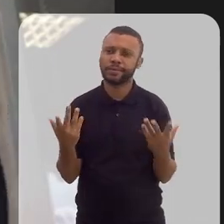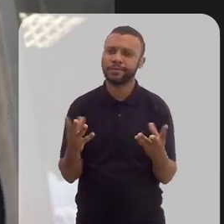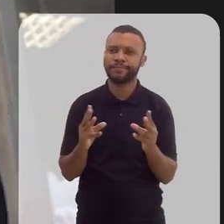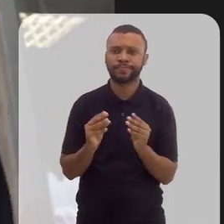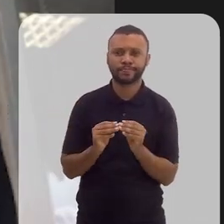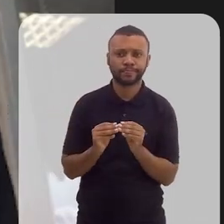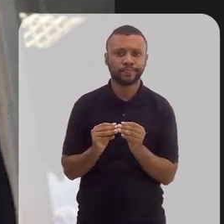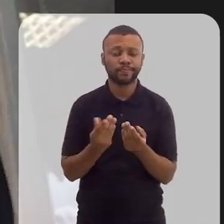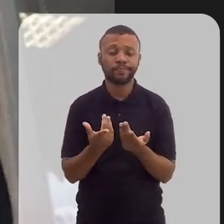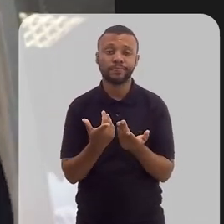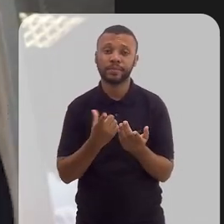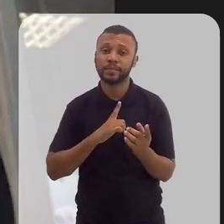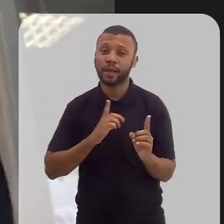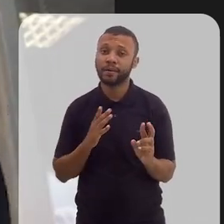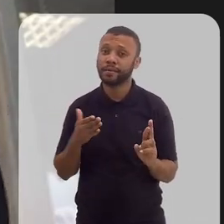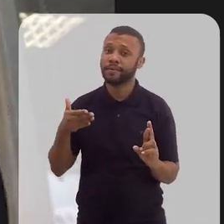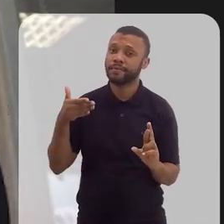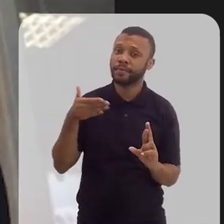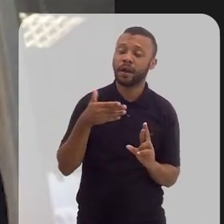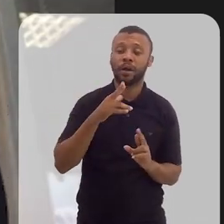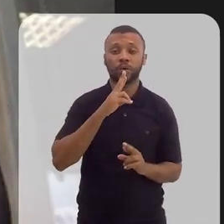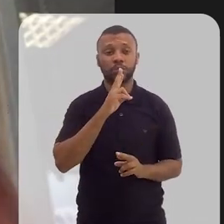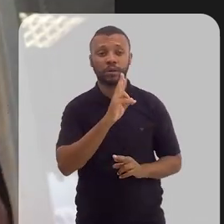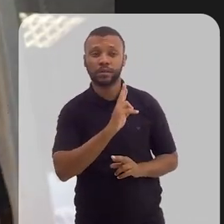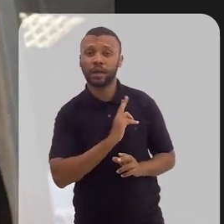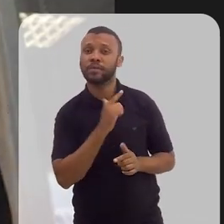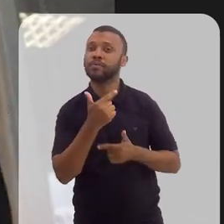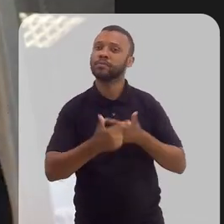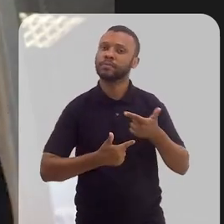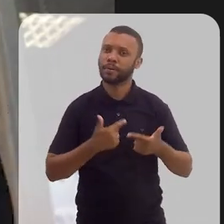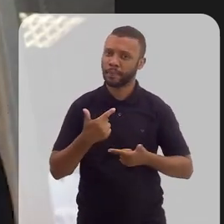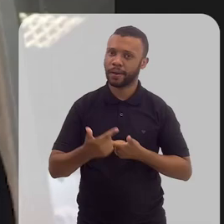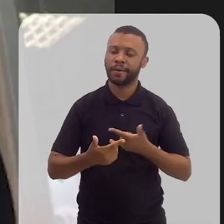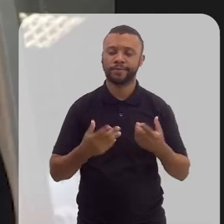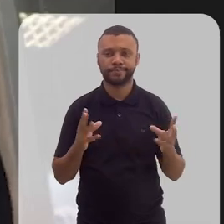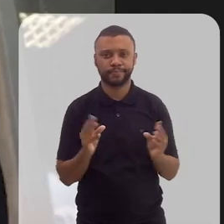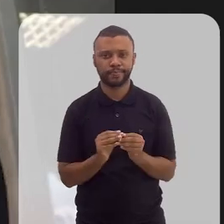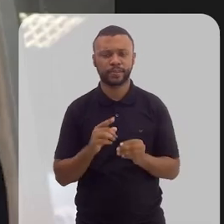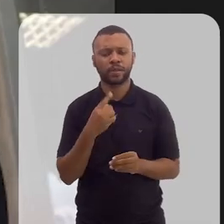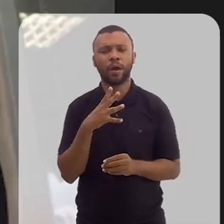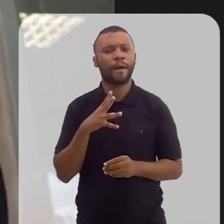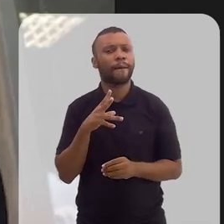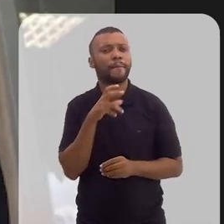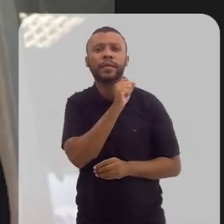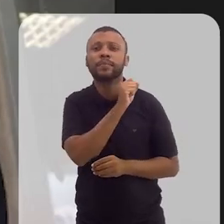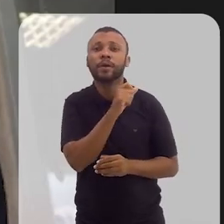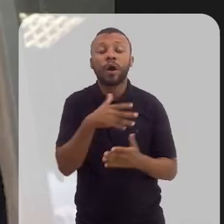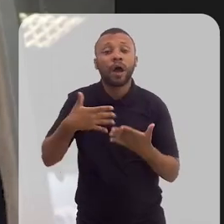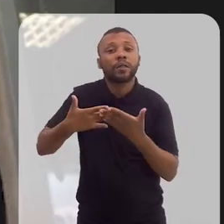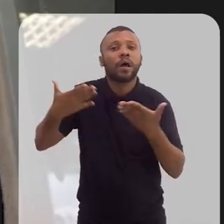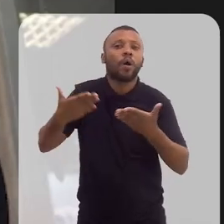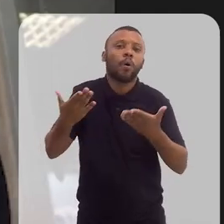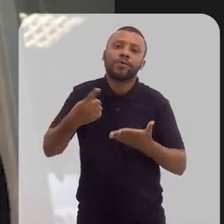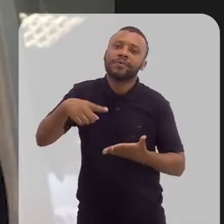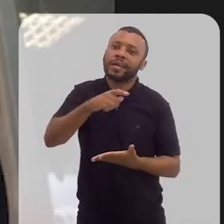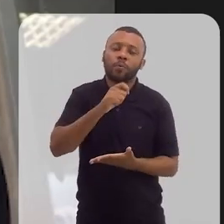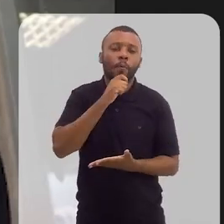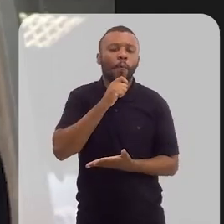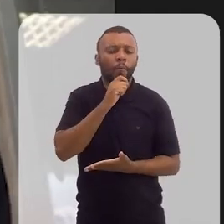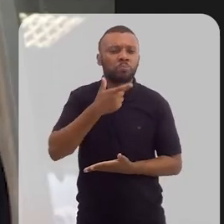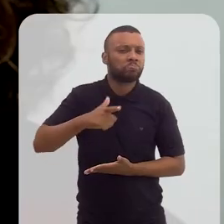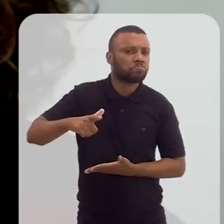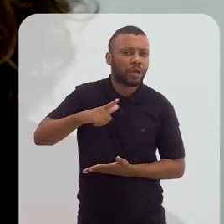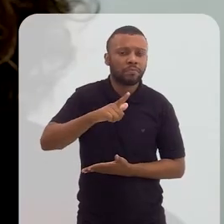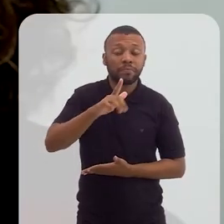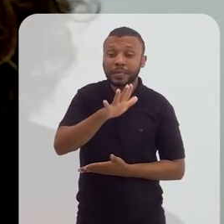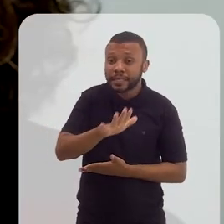pouco do resultado desse trabalho. E o que a gente percebeu, ainda que você não seja